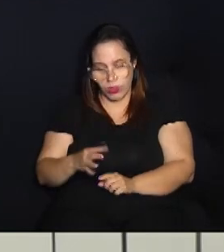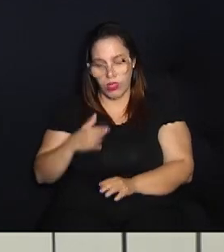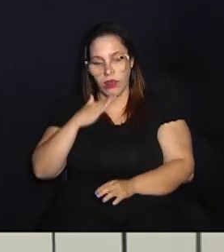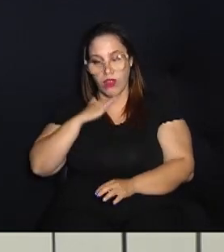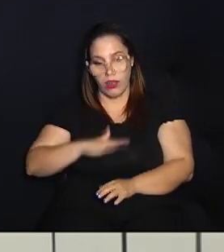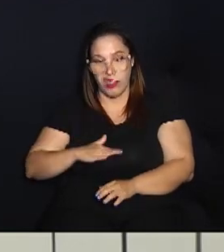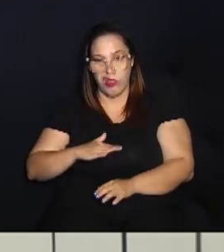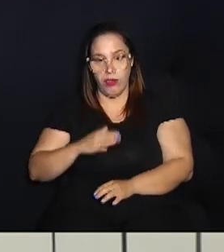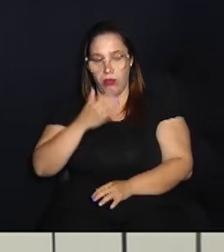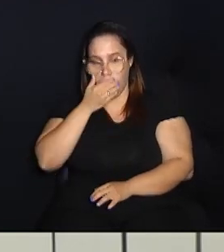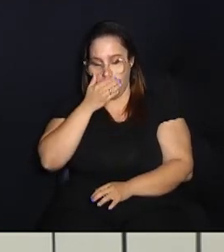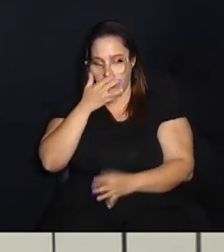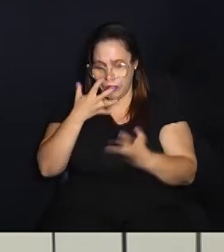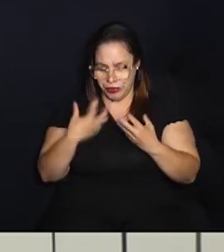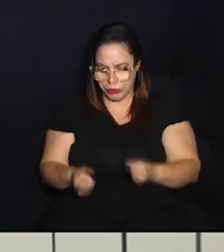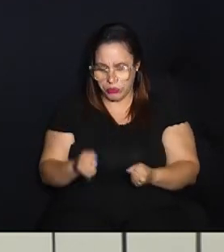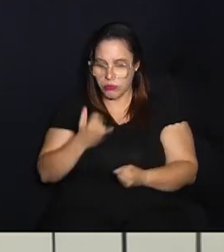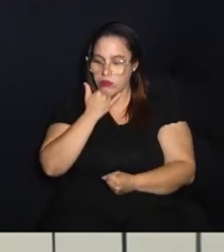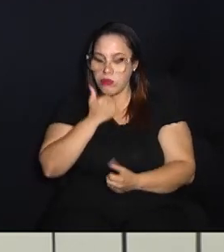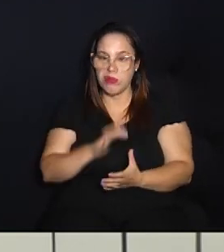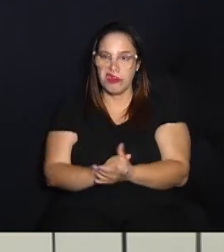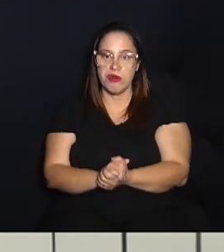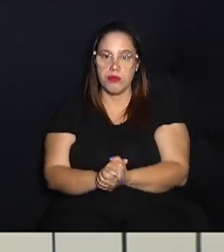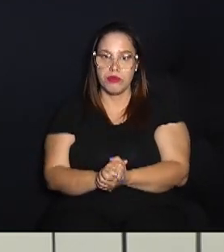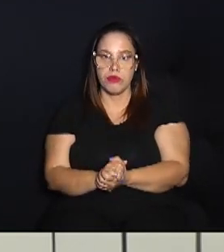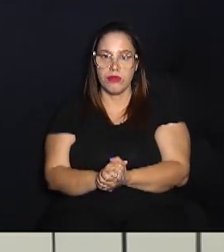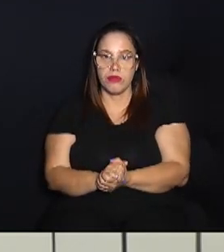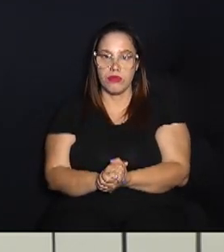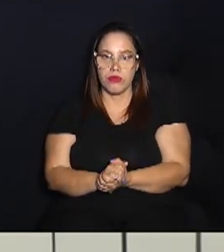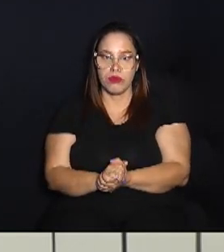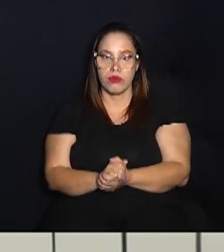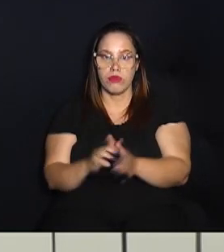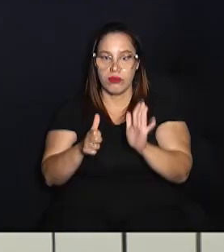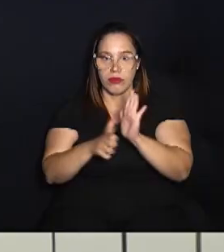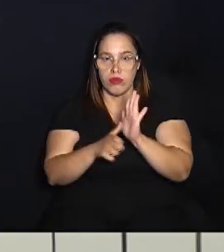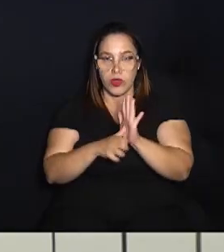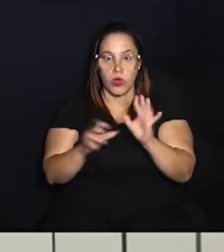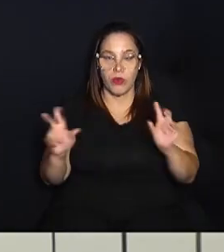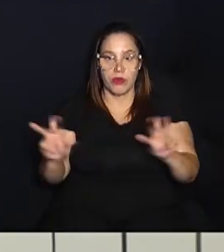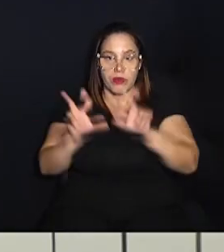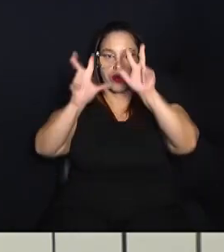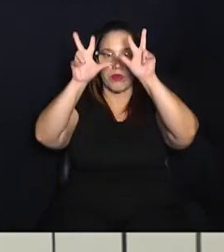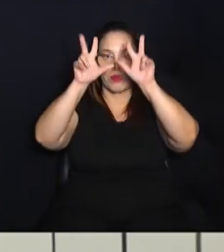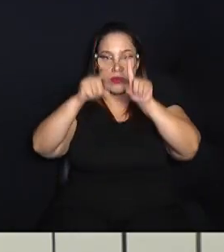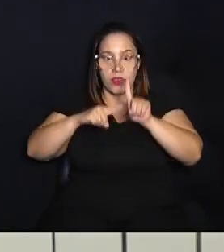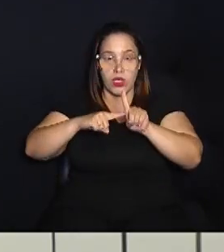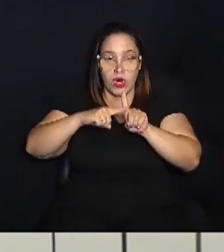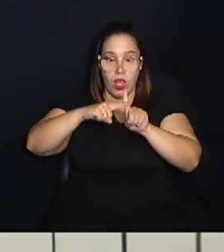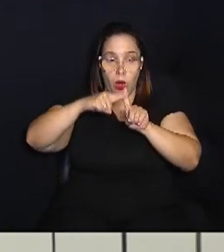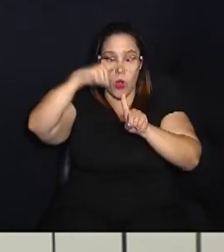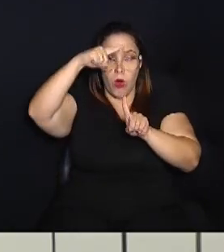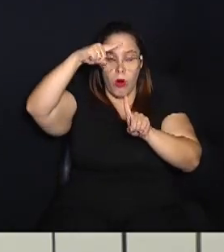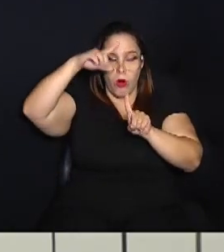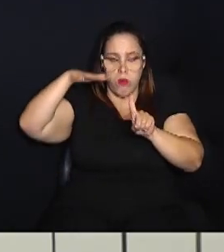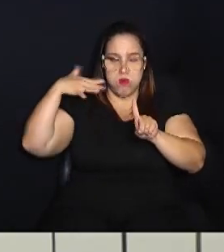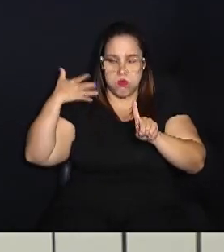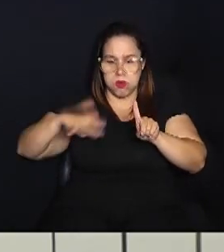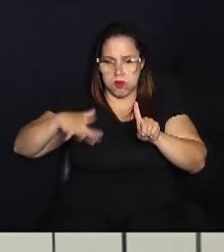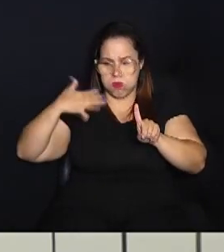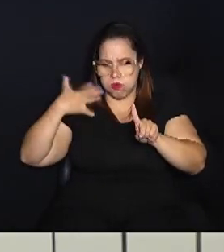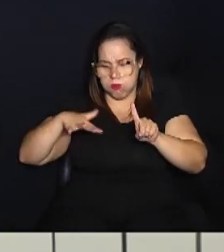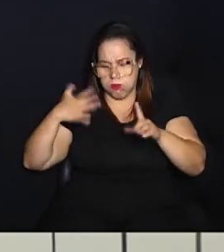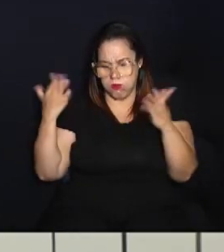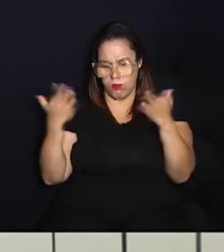tarde. Nós já recebemos, inclusive, aqui, olha, gente, um documento de atenção de temperatura elevada, porque